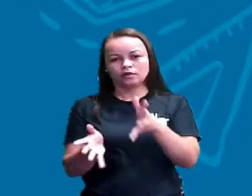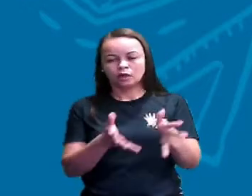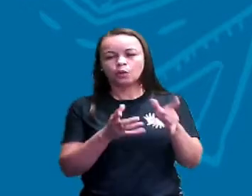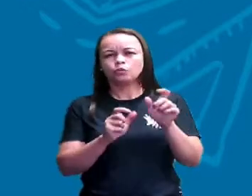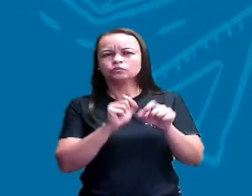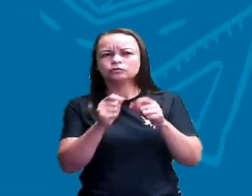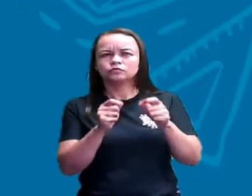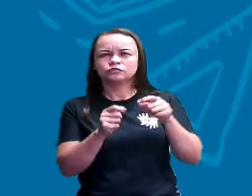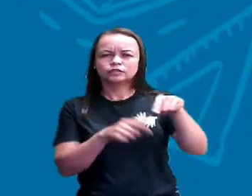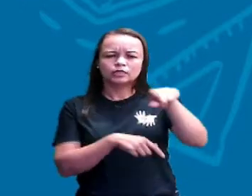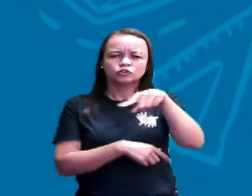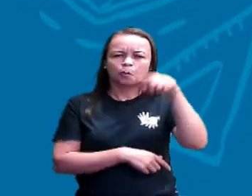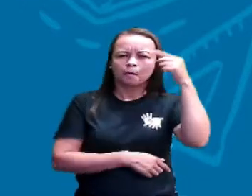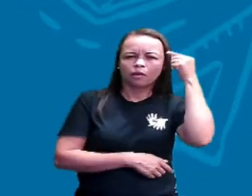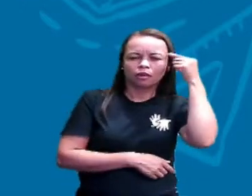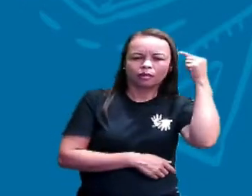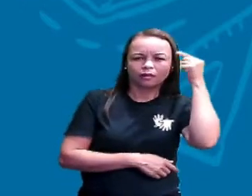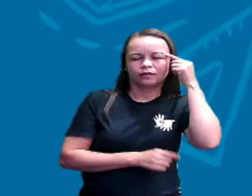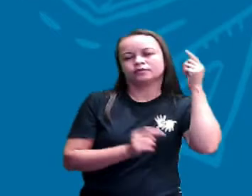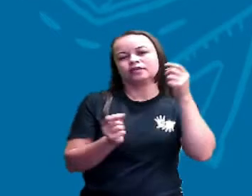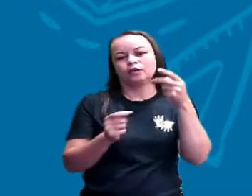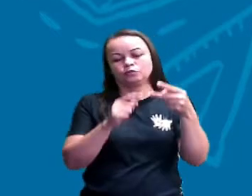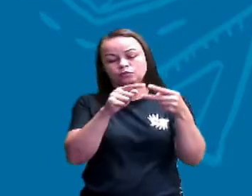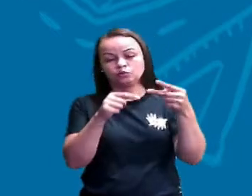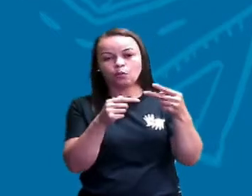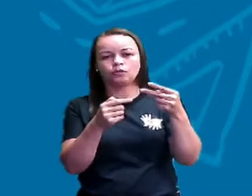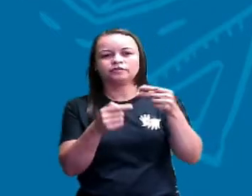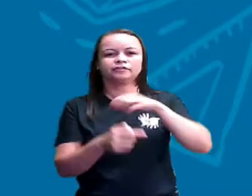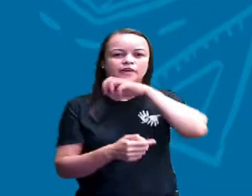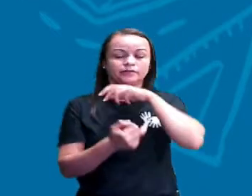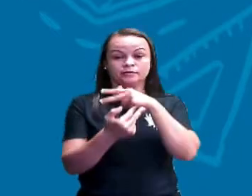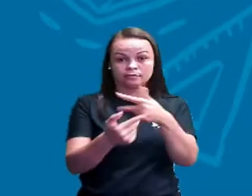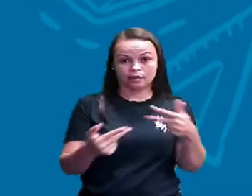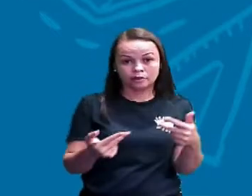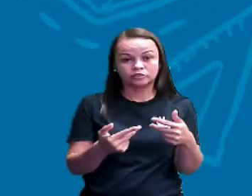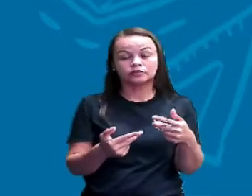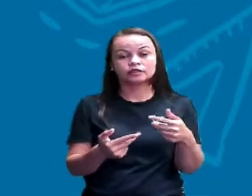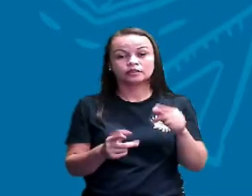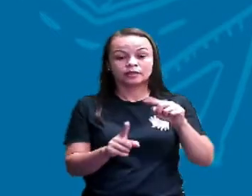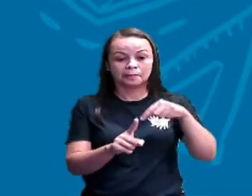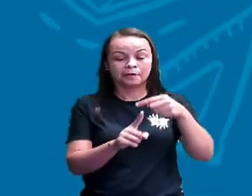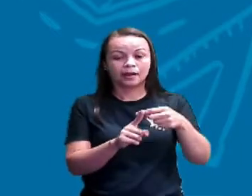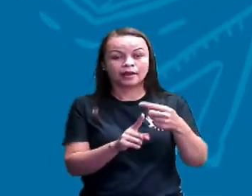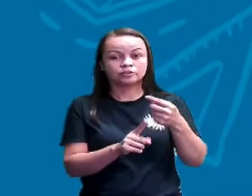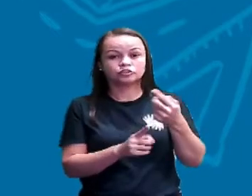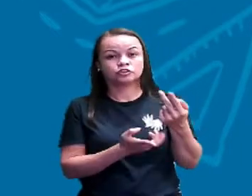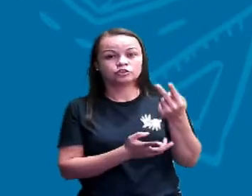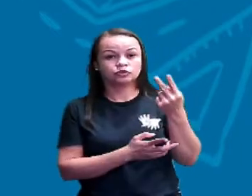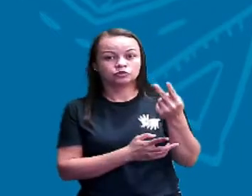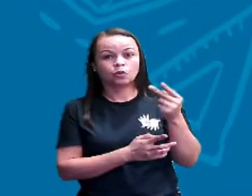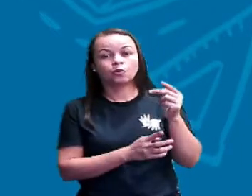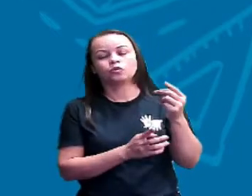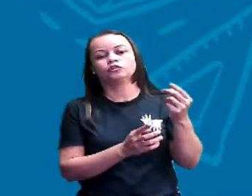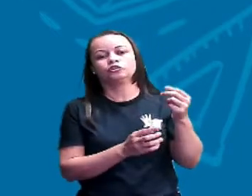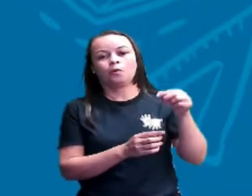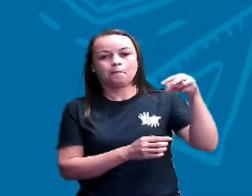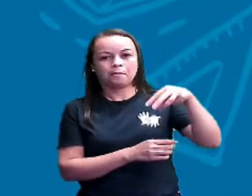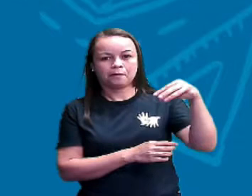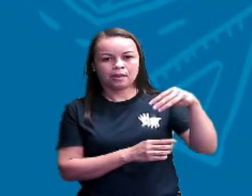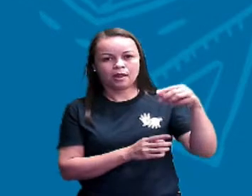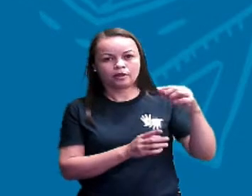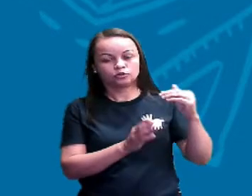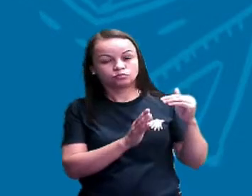tem mais, né, em dois animais que tem mais de 1 metro de altura. Eu trouxe para vocês aqui os que